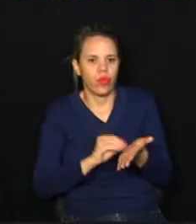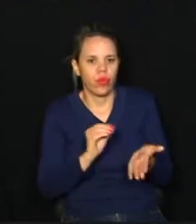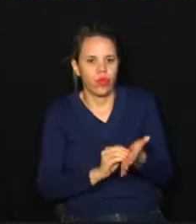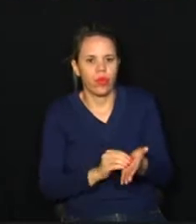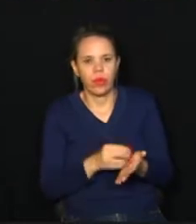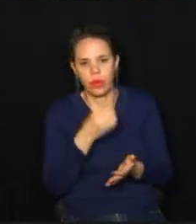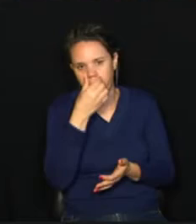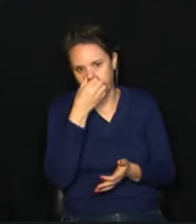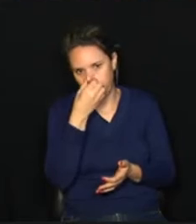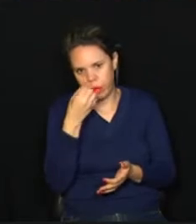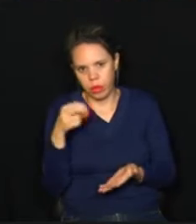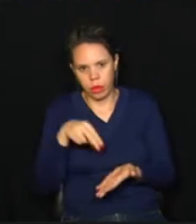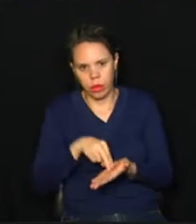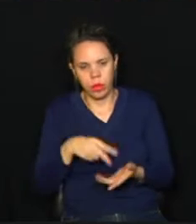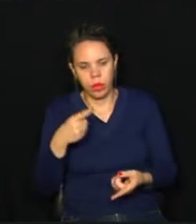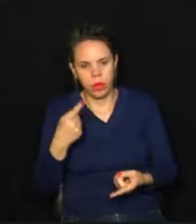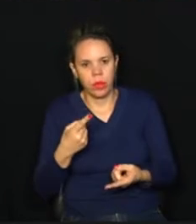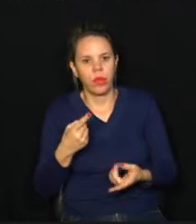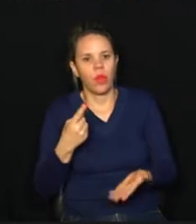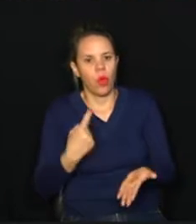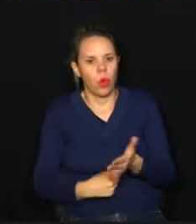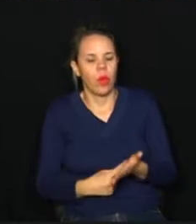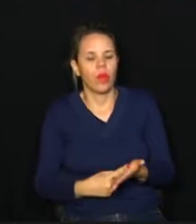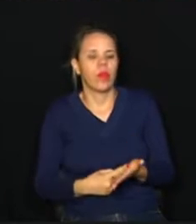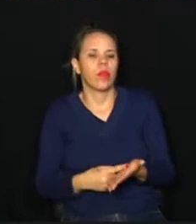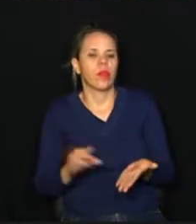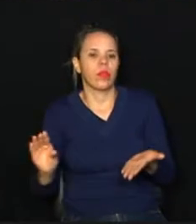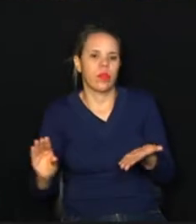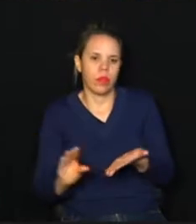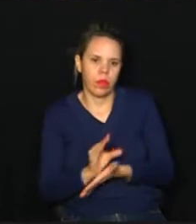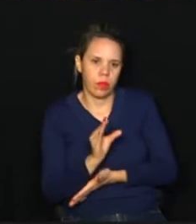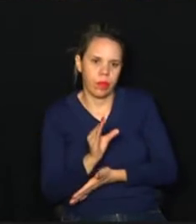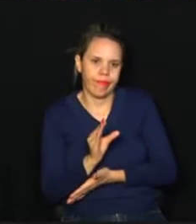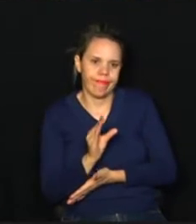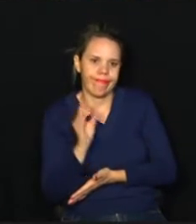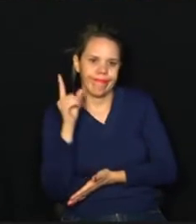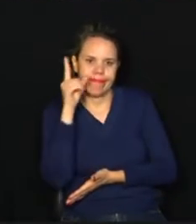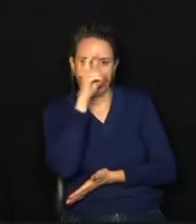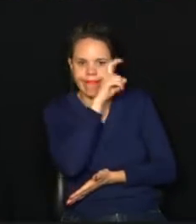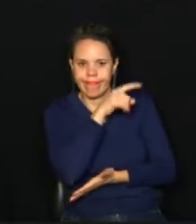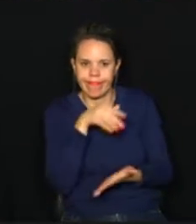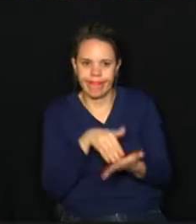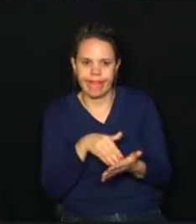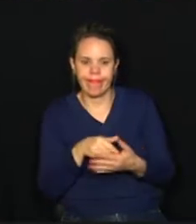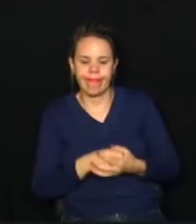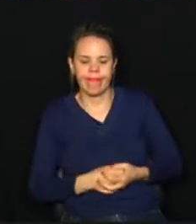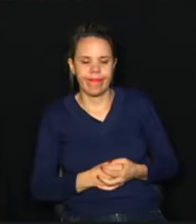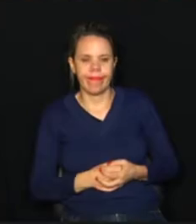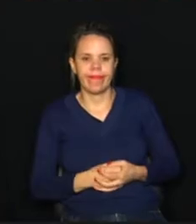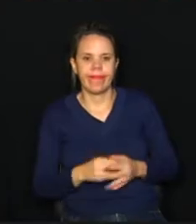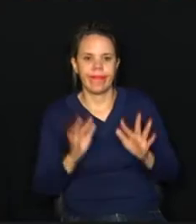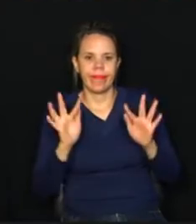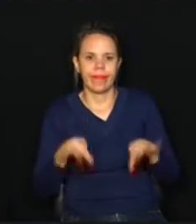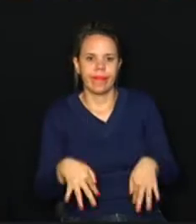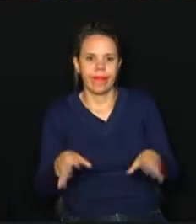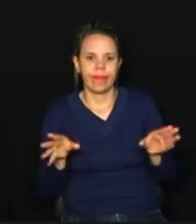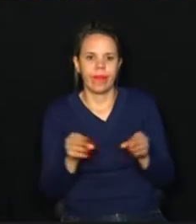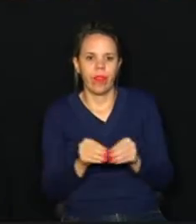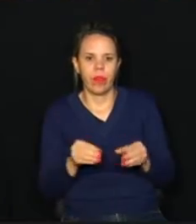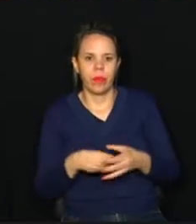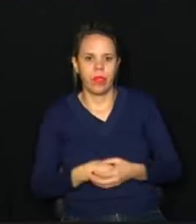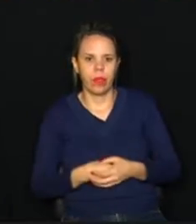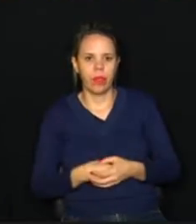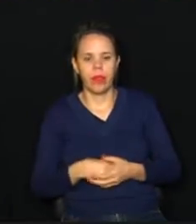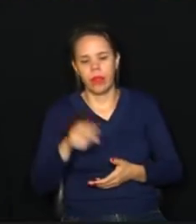de firmar novos compromissos com financiamentos fica limitada. Finalmente,